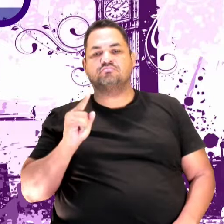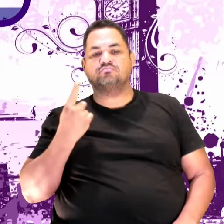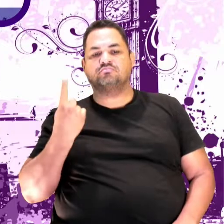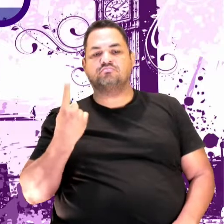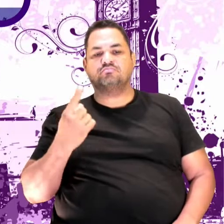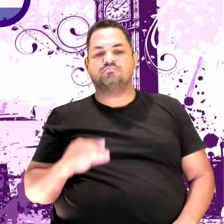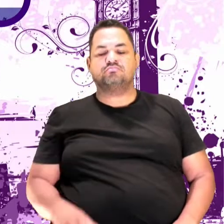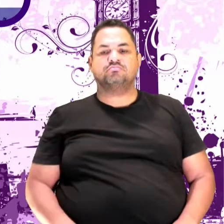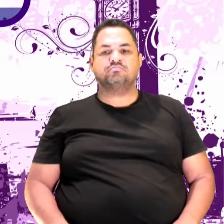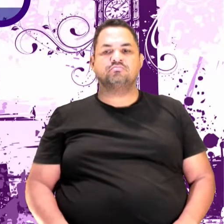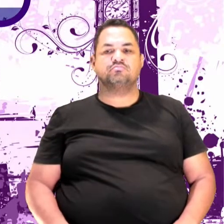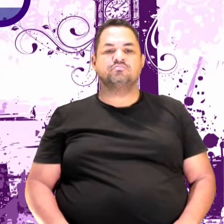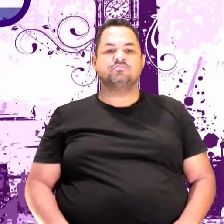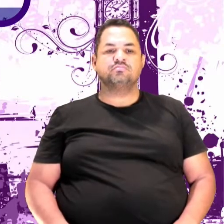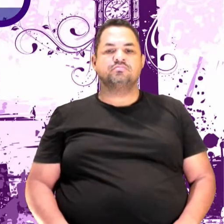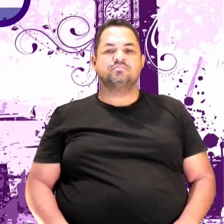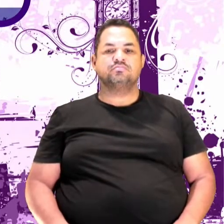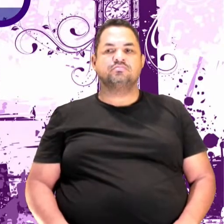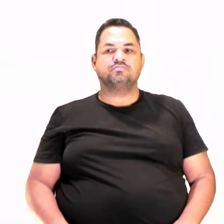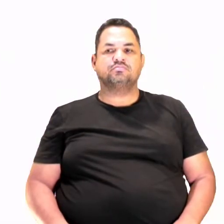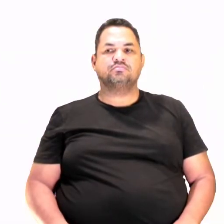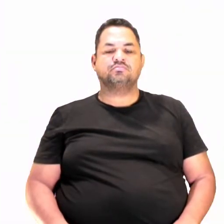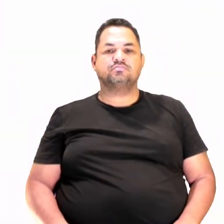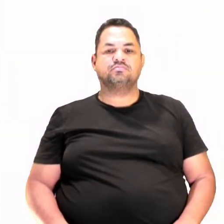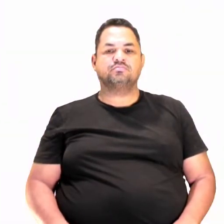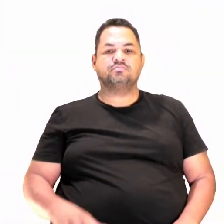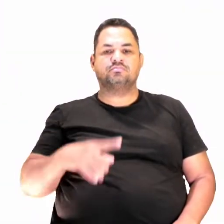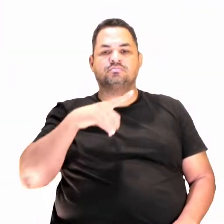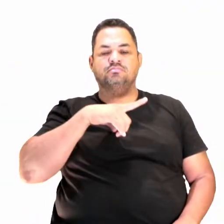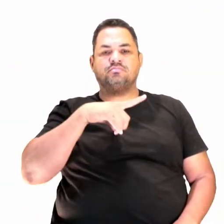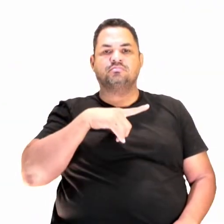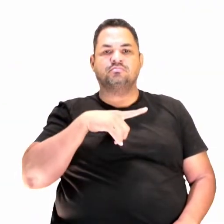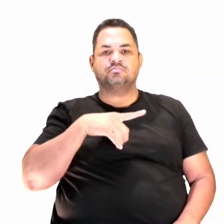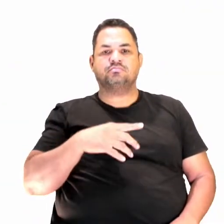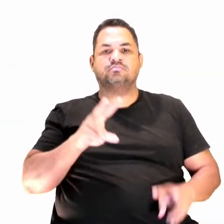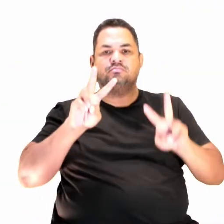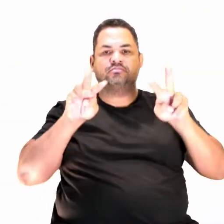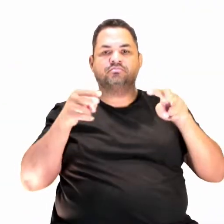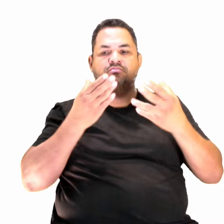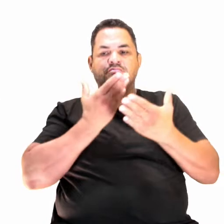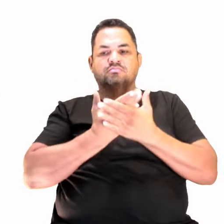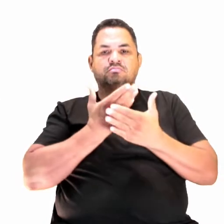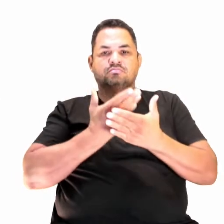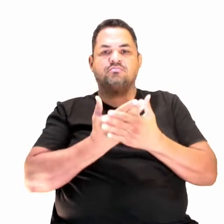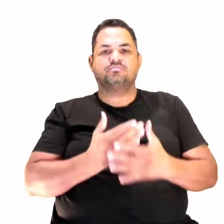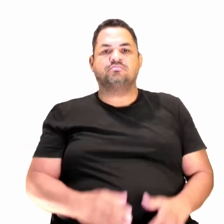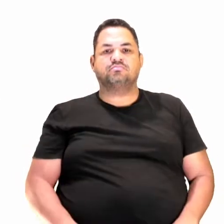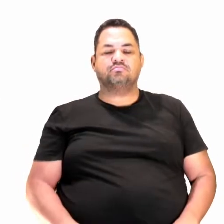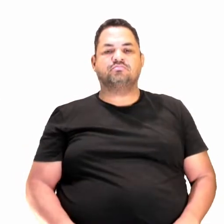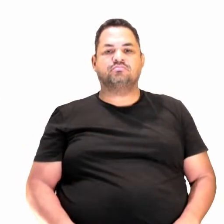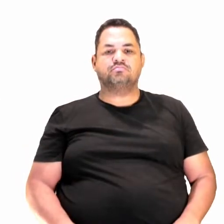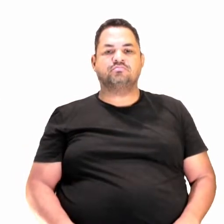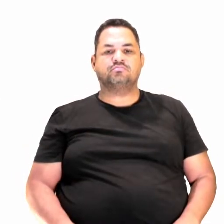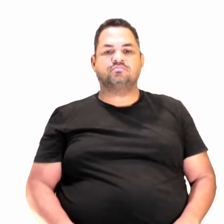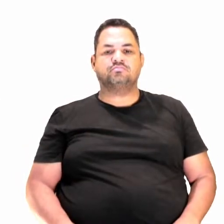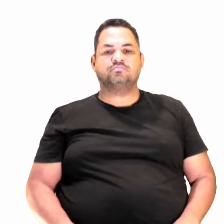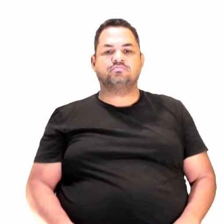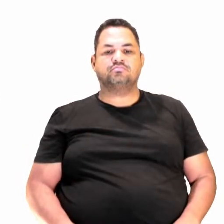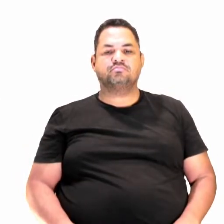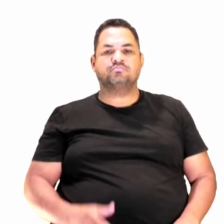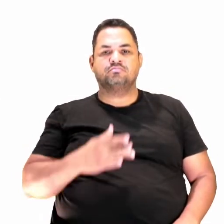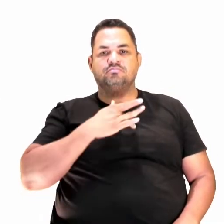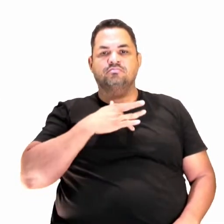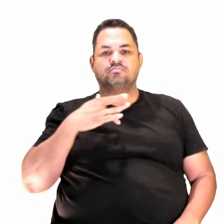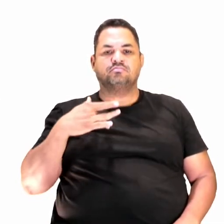24.1. Tá com a voz rouquinha hoje? Temos aí o título da nossa aula, que é Health Matters.